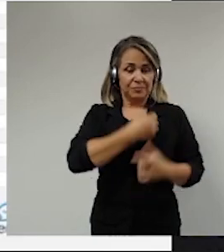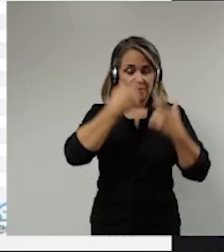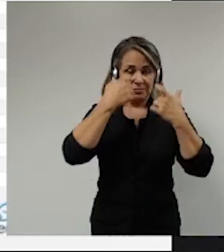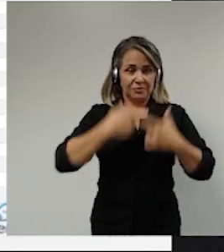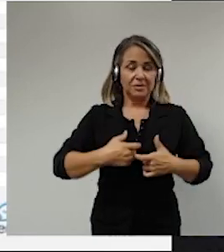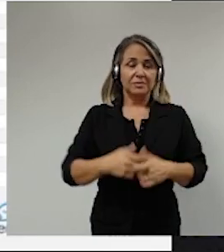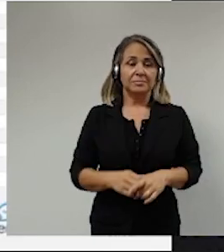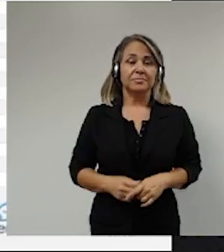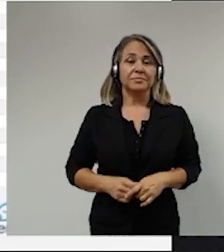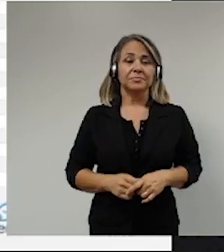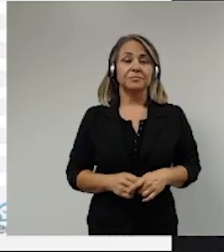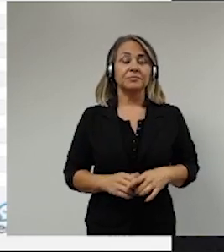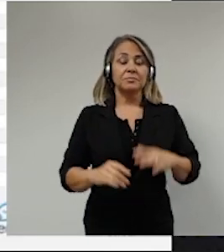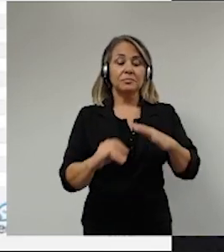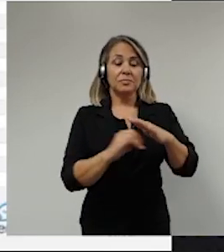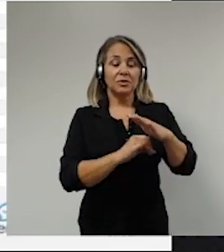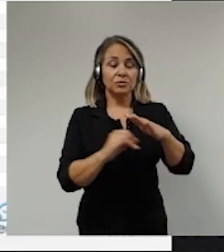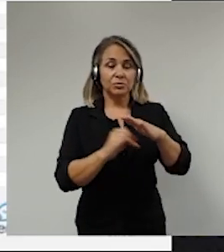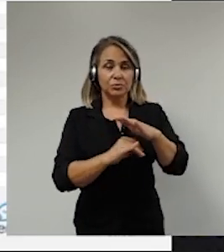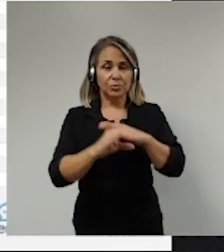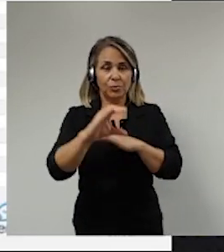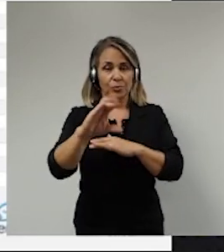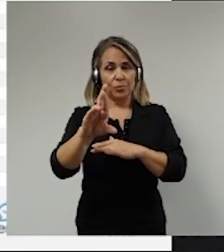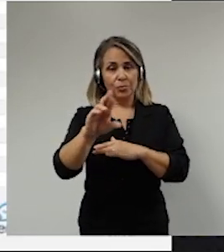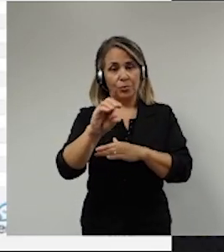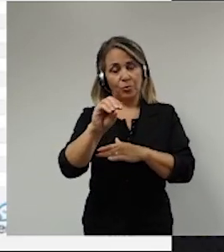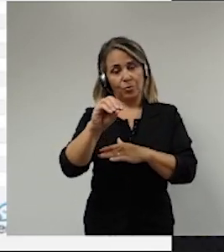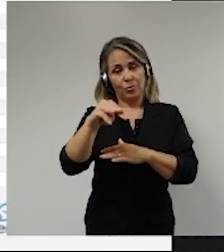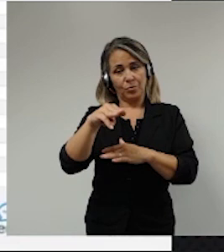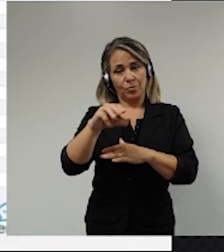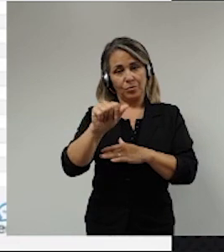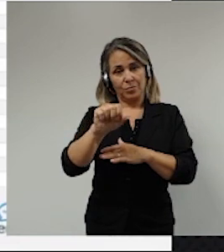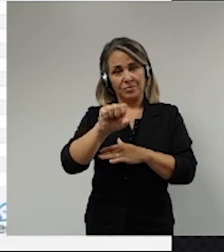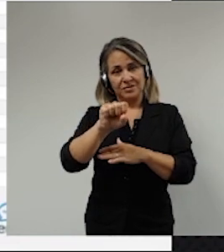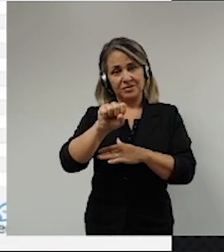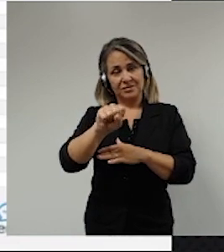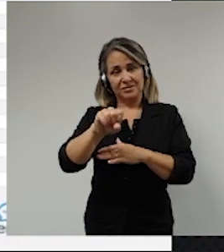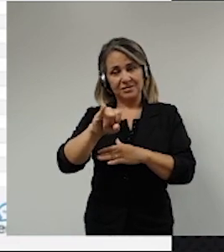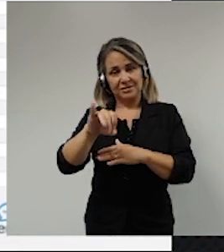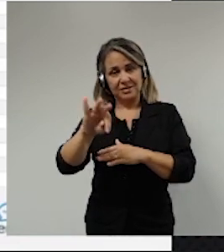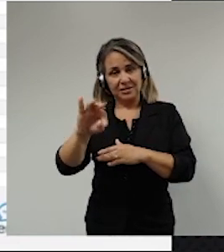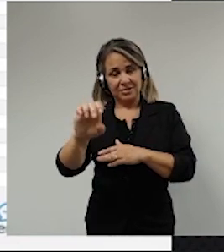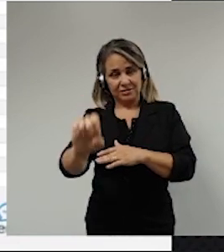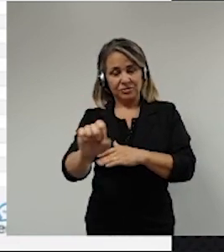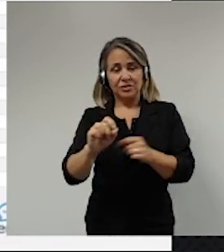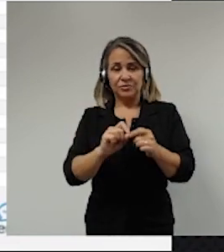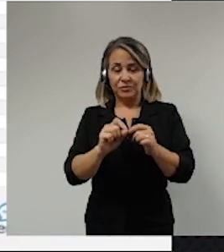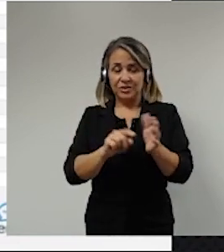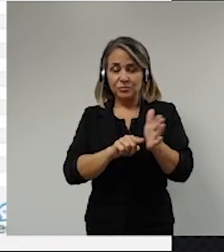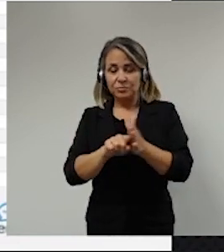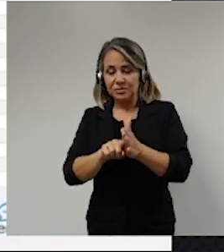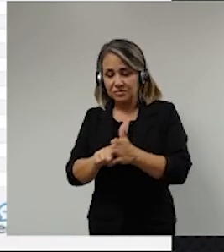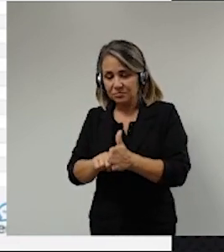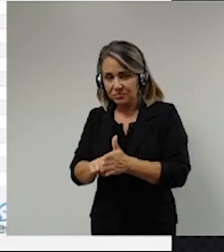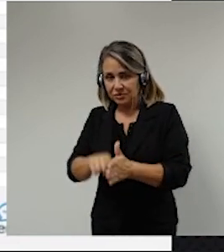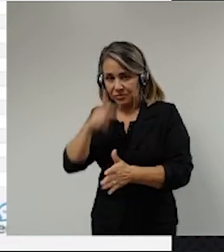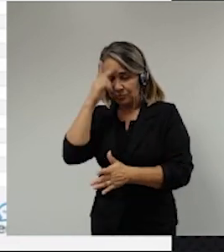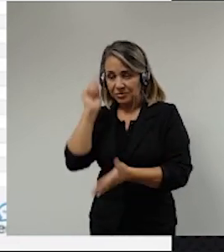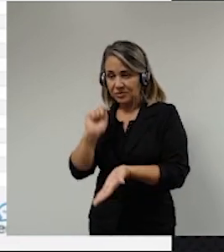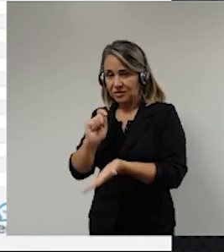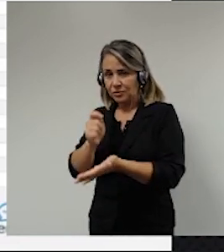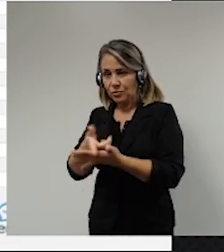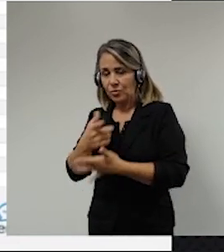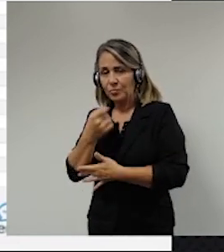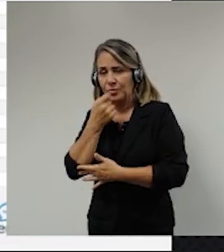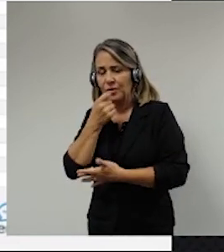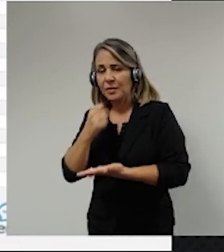O Instituto Chroma Group, ou Chroma Insights, ele fez um levantamento com os consumidores, e eles